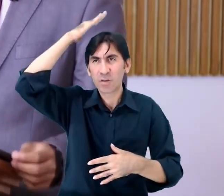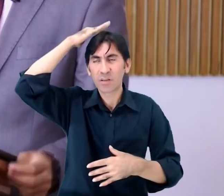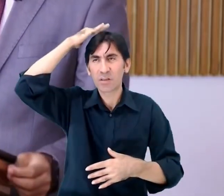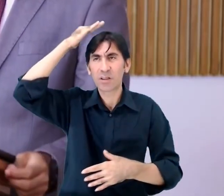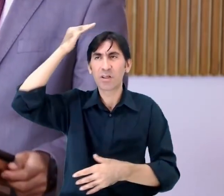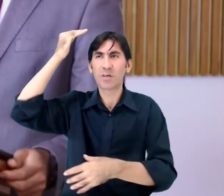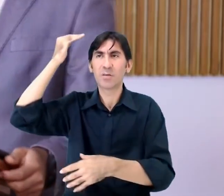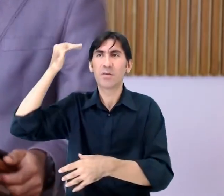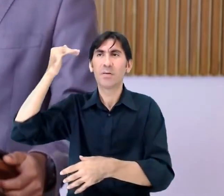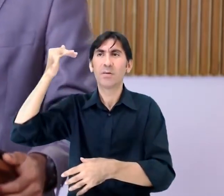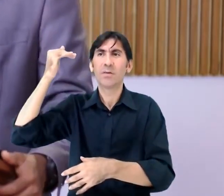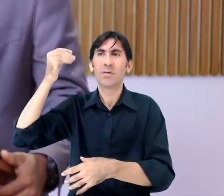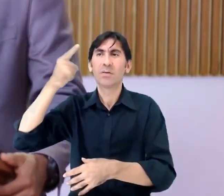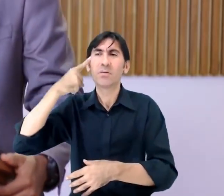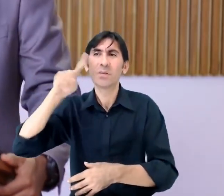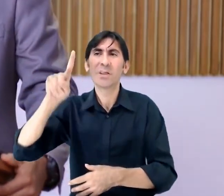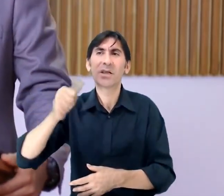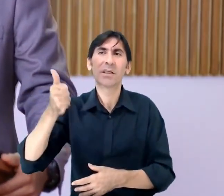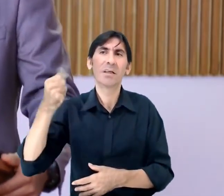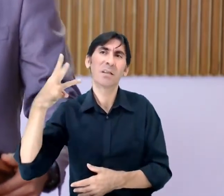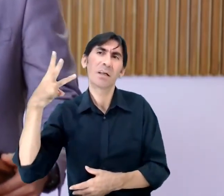de janeiro de